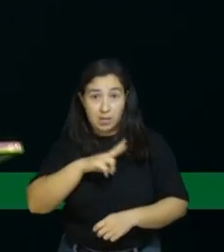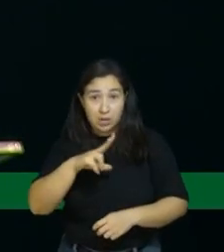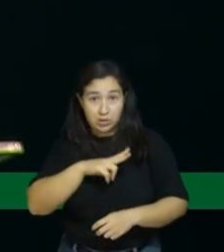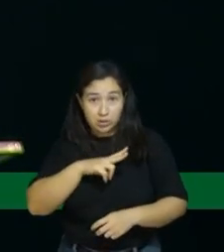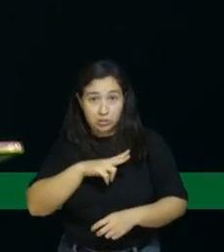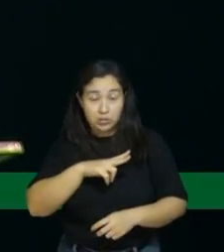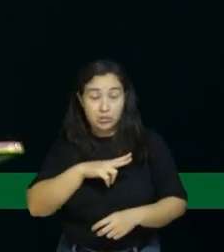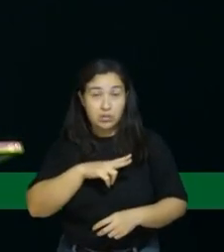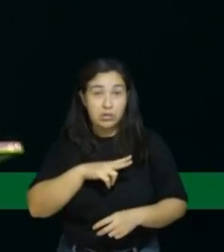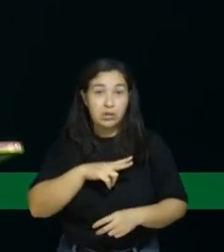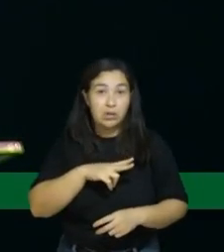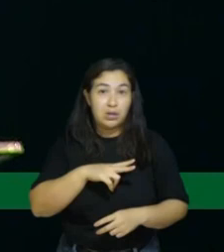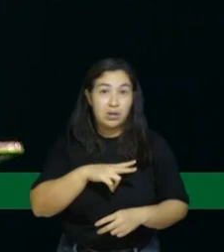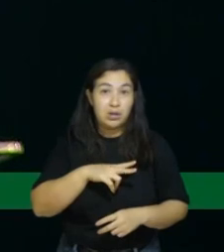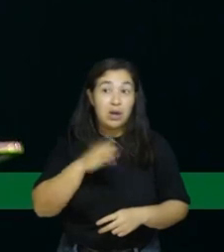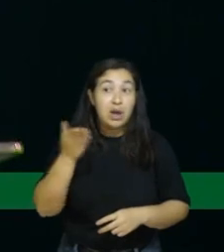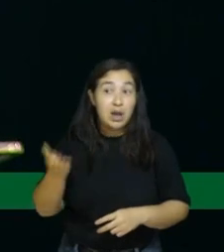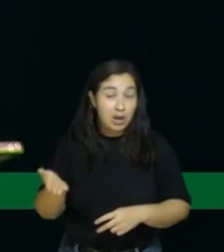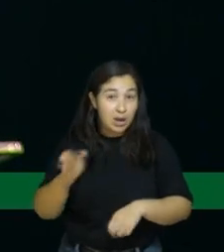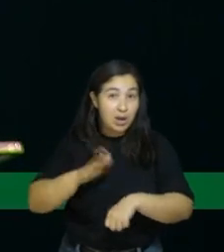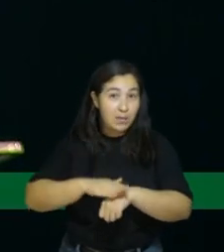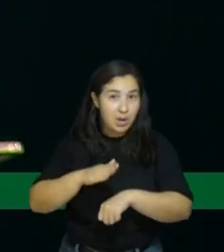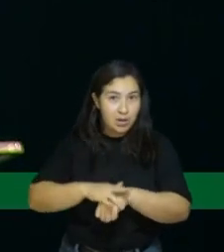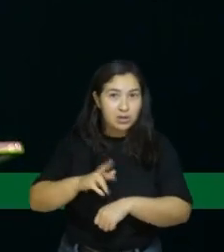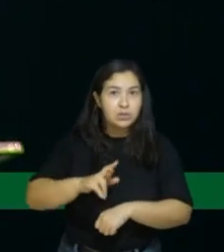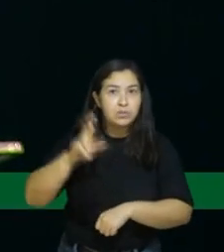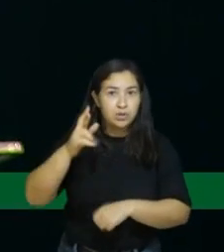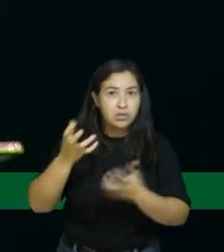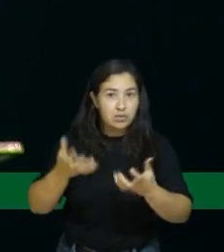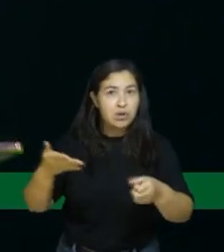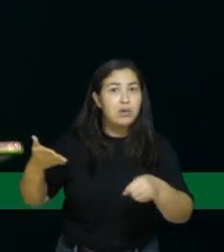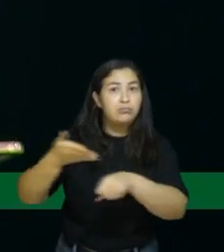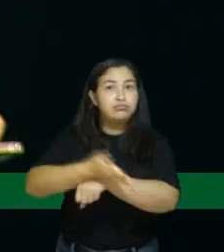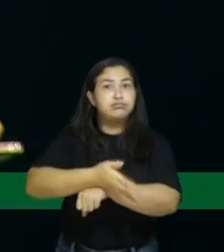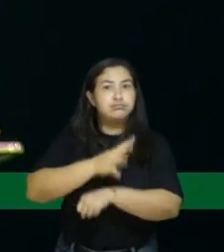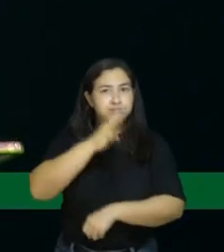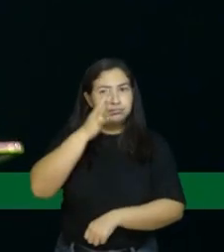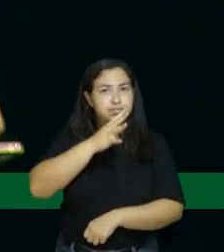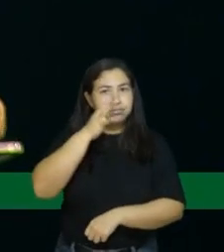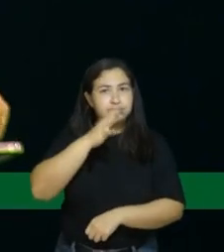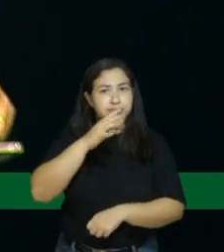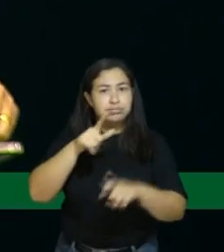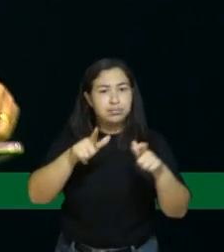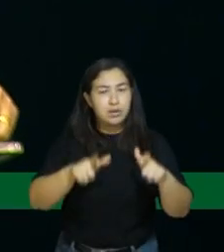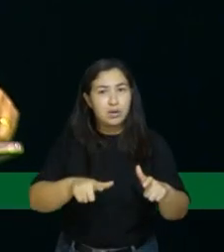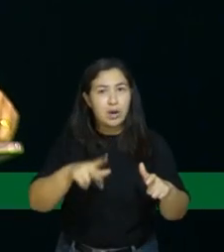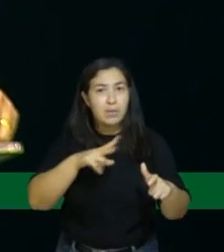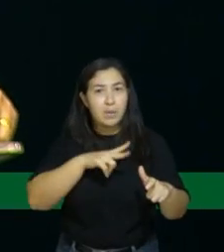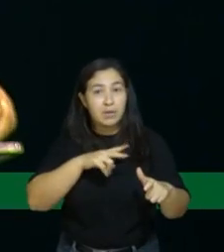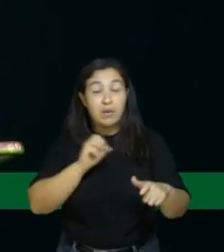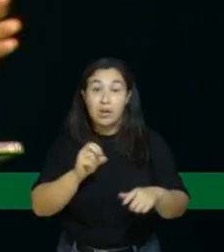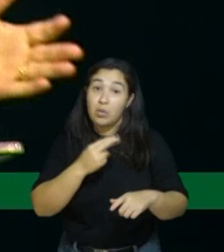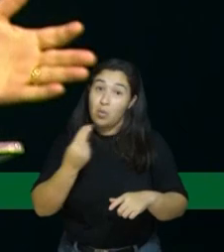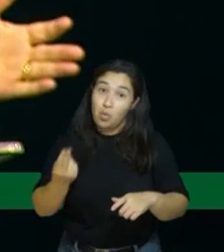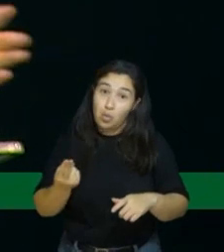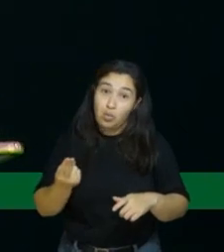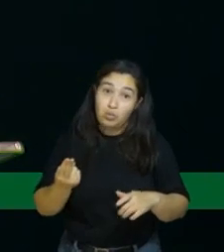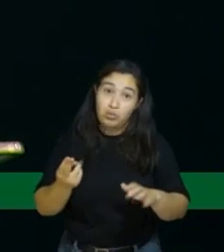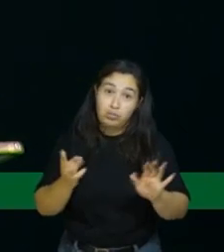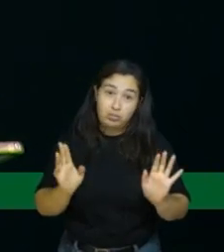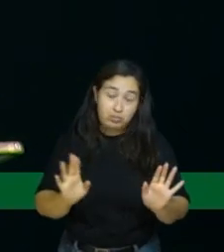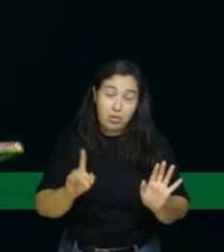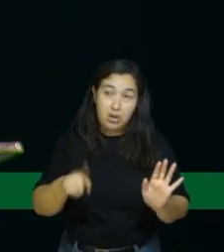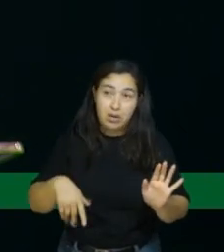e a gente o agente que comete A Invasão à propriedade privada ou a propriedade particular seja ela